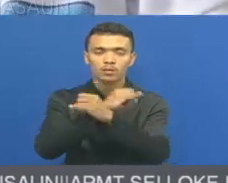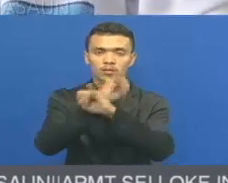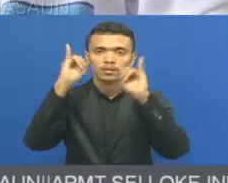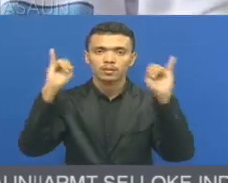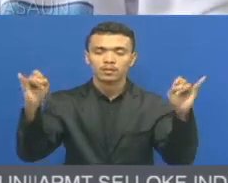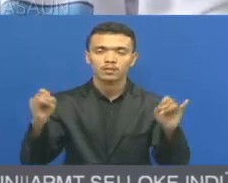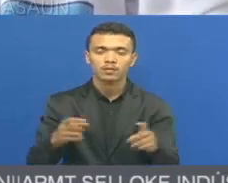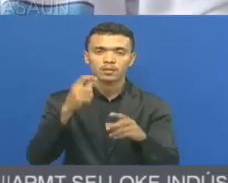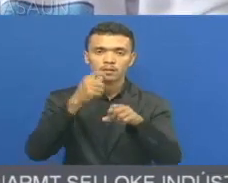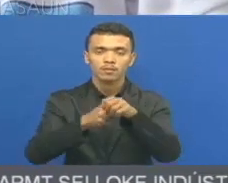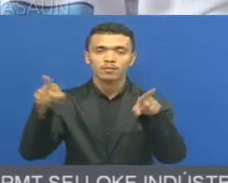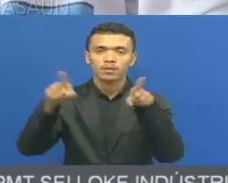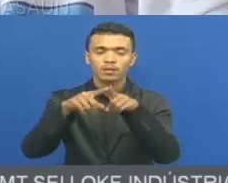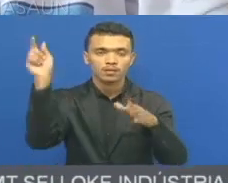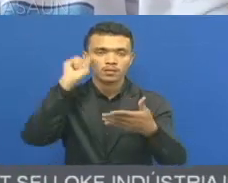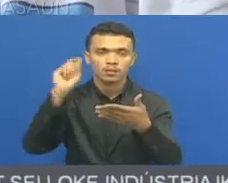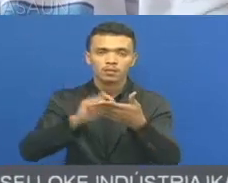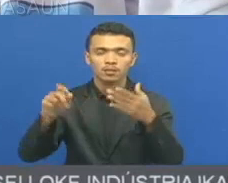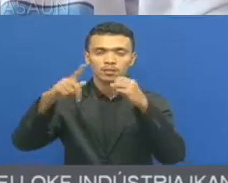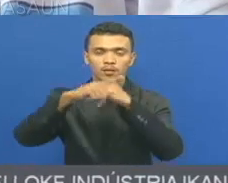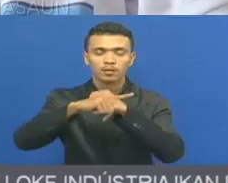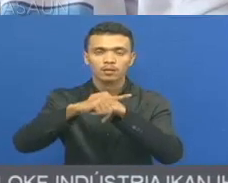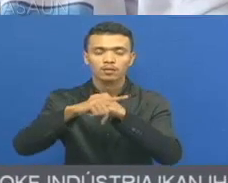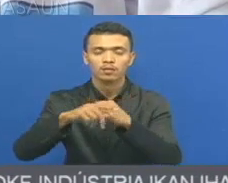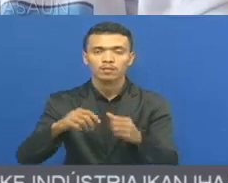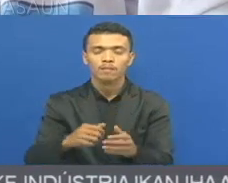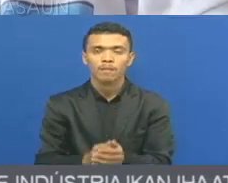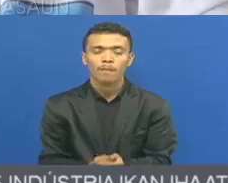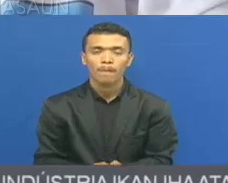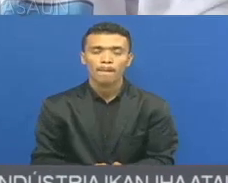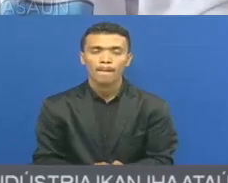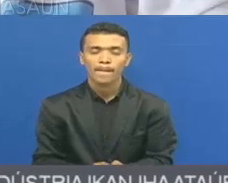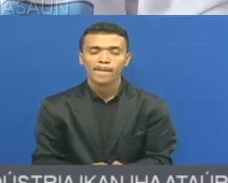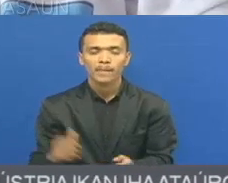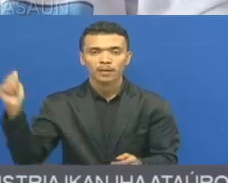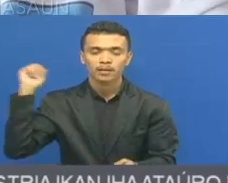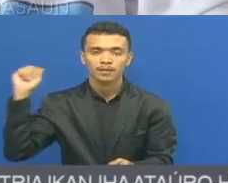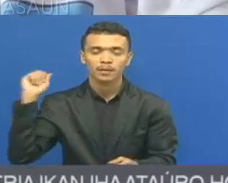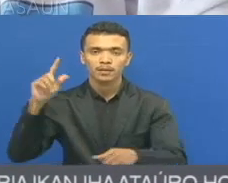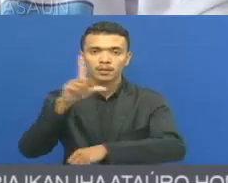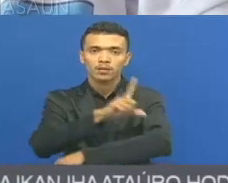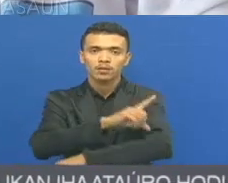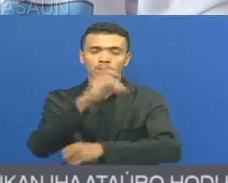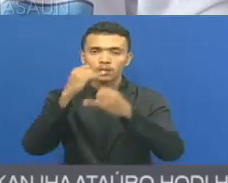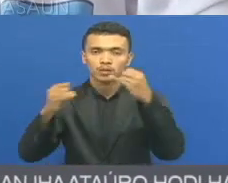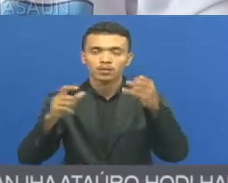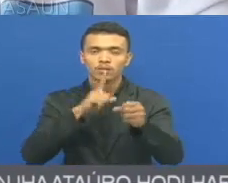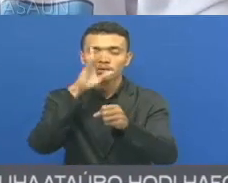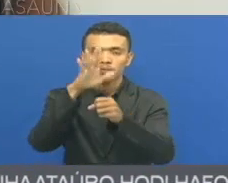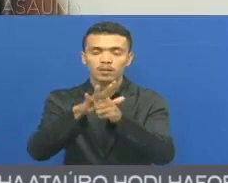há tempo, Hanessa, secretário-geral Partido Undir Tim Adolfo da Silva Watumisa, e a campanha Baloron da ICUS nos